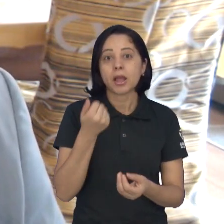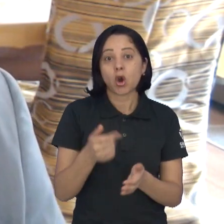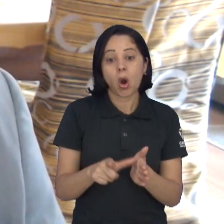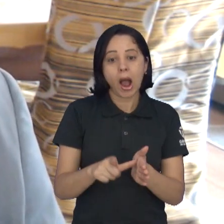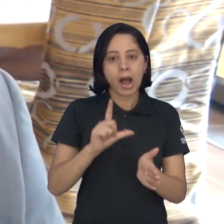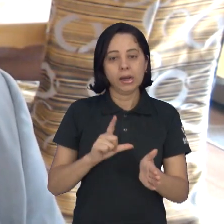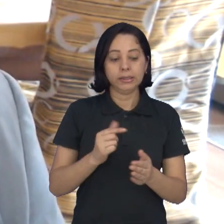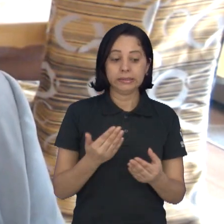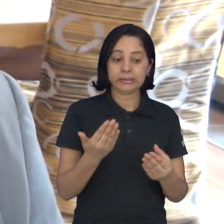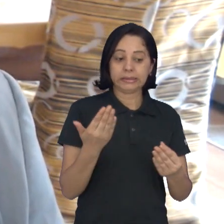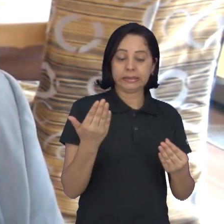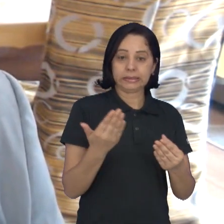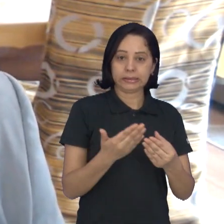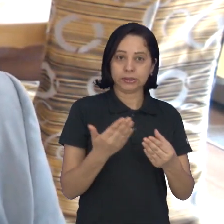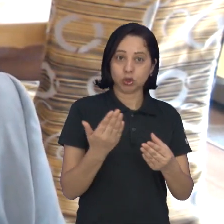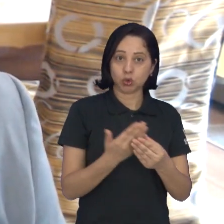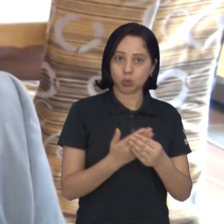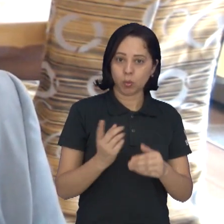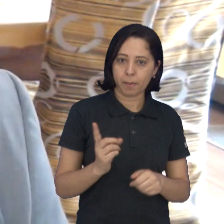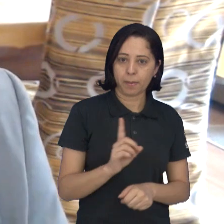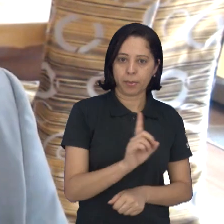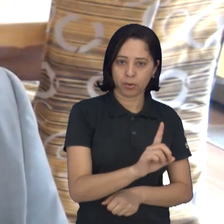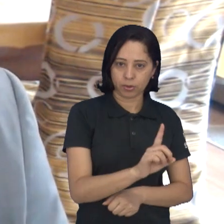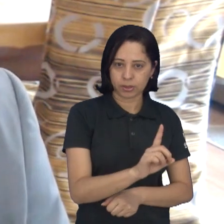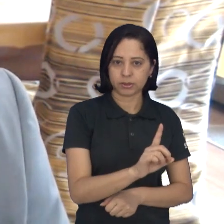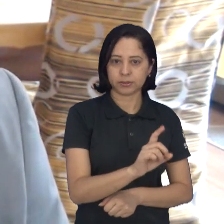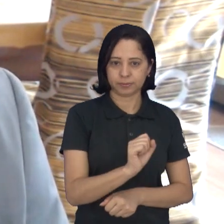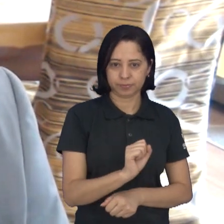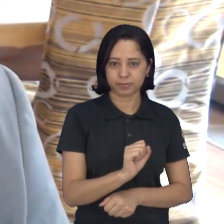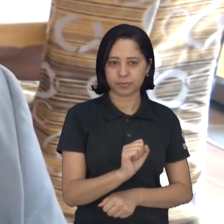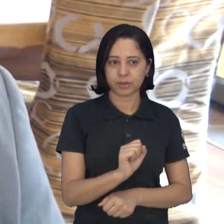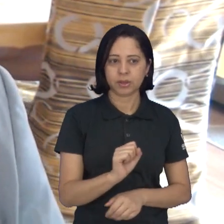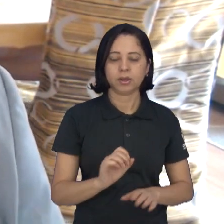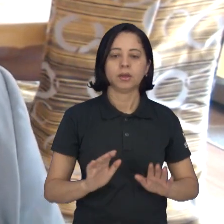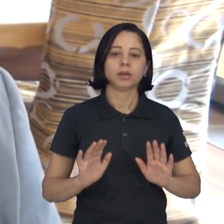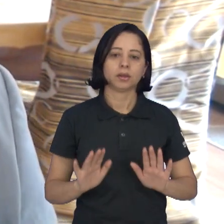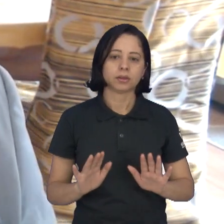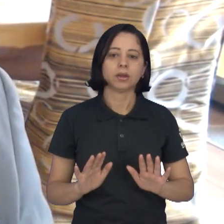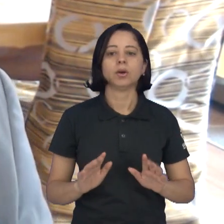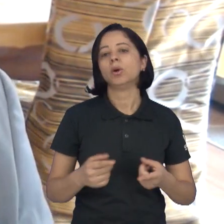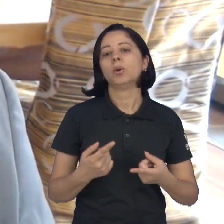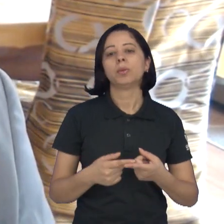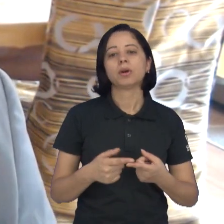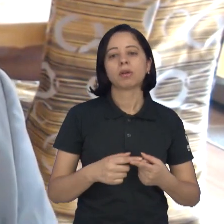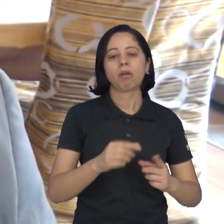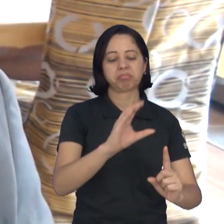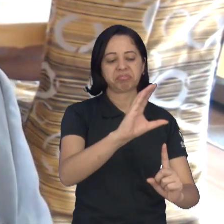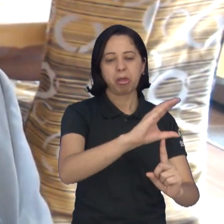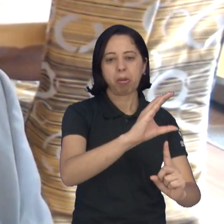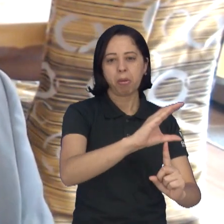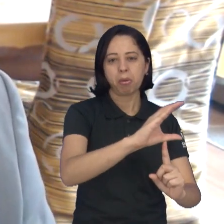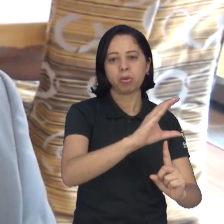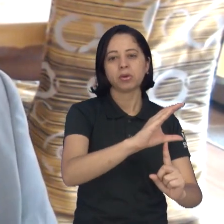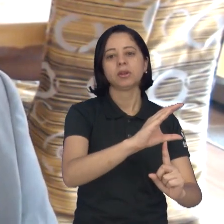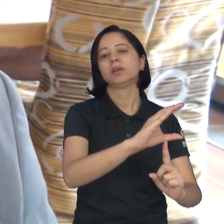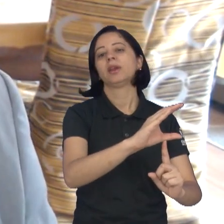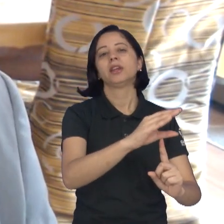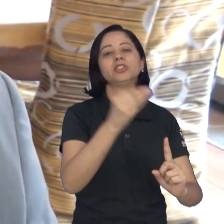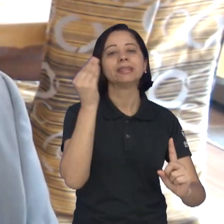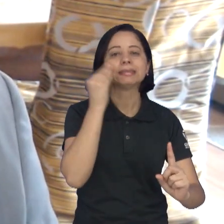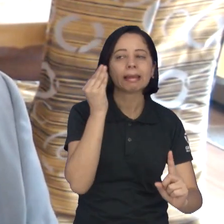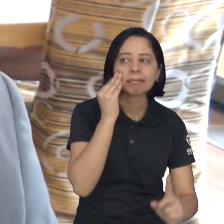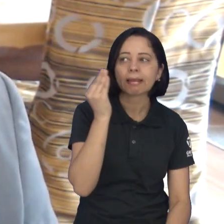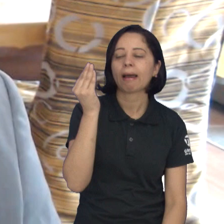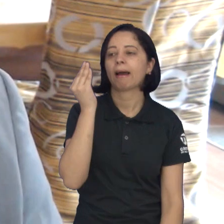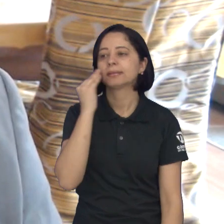Isso tornaria a pessoa ausente de motivação para a ação, que é justamente isso: tentar todas as